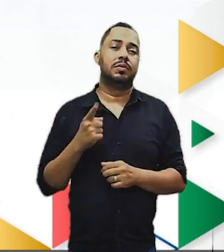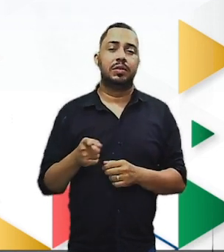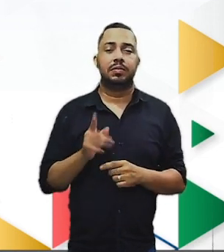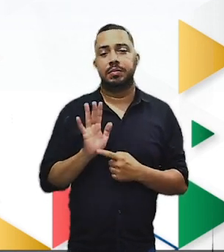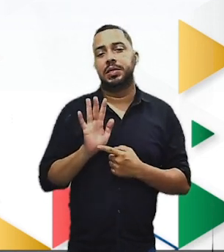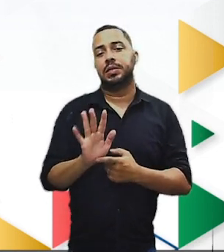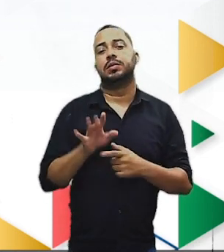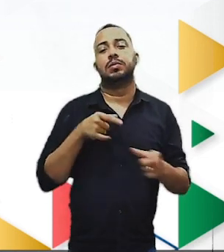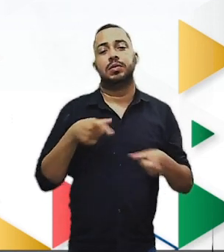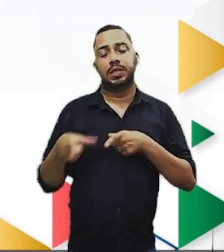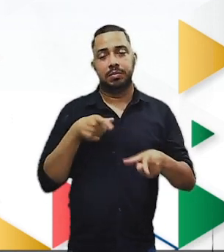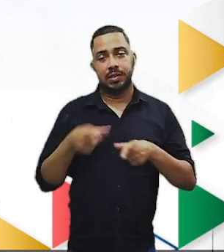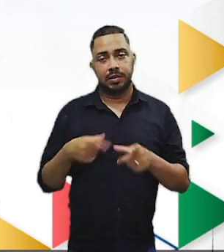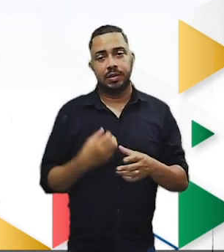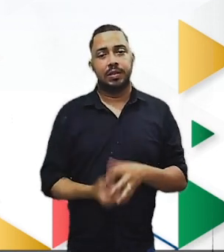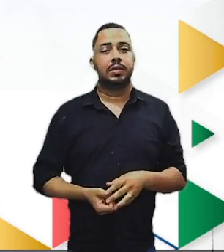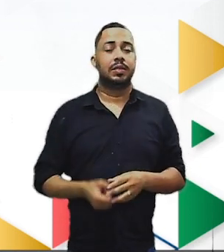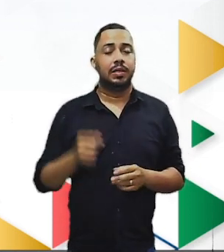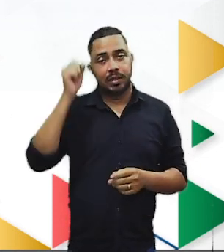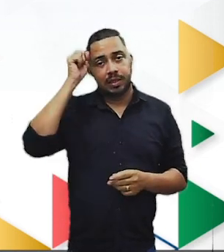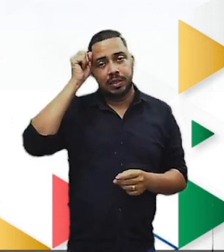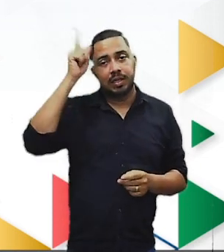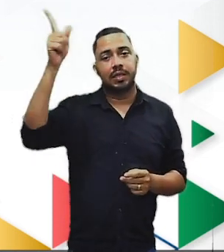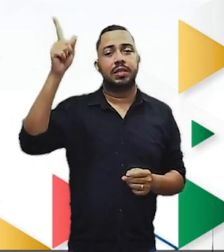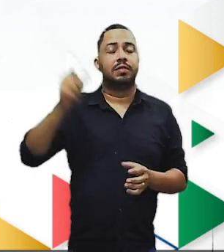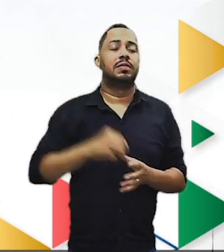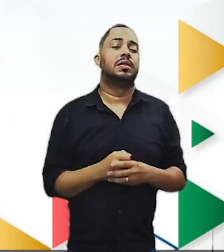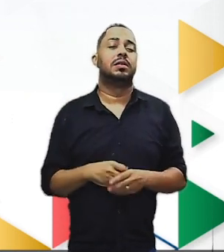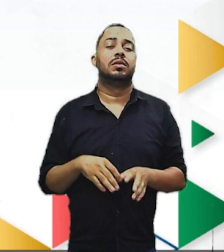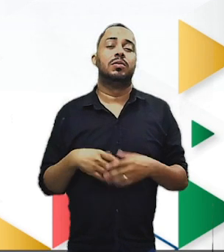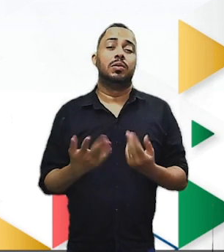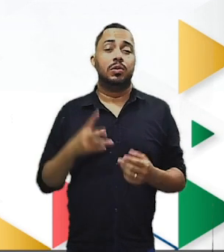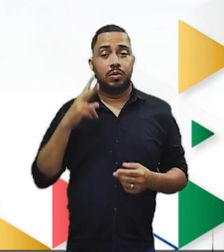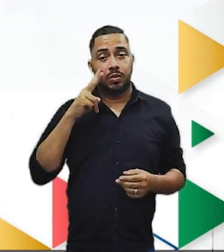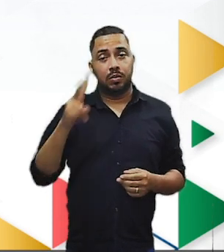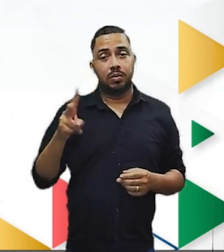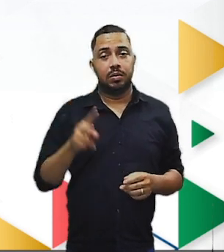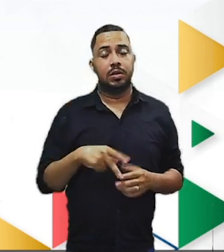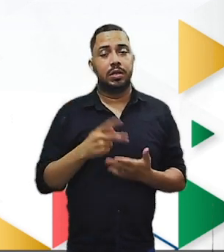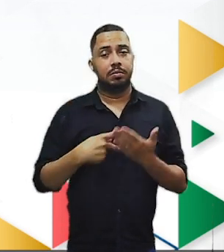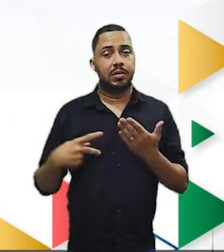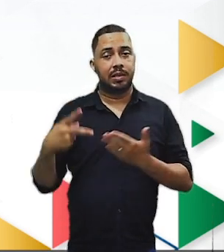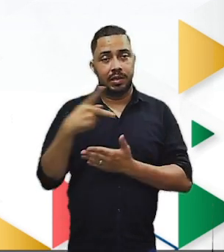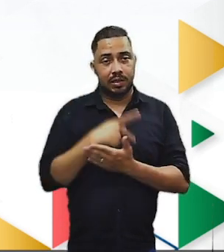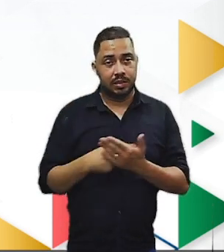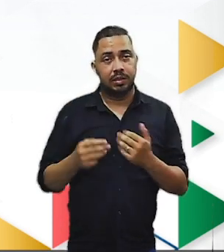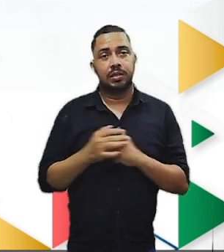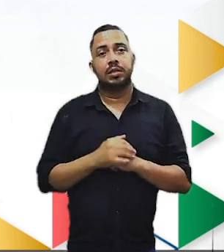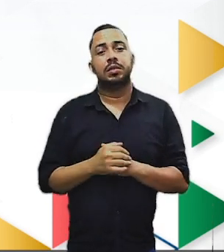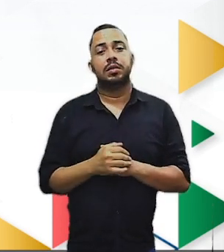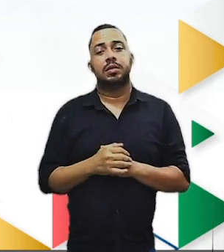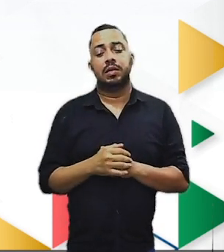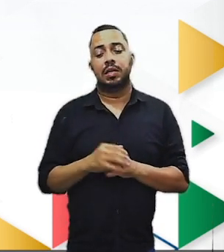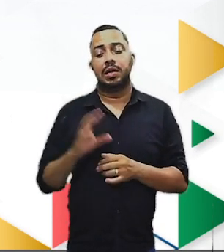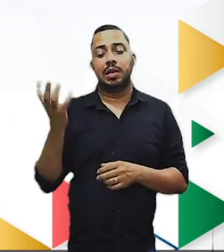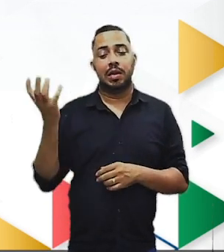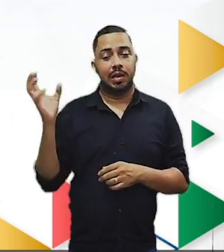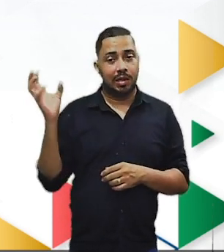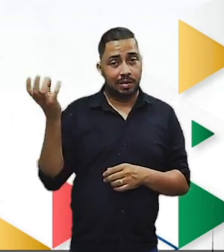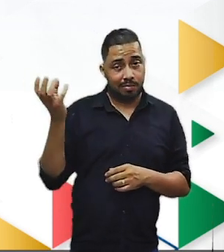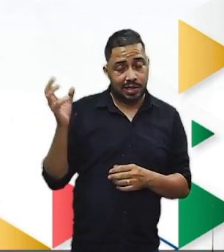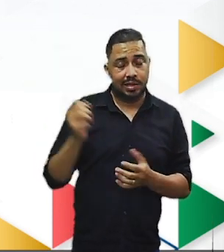um trabalho, a criatividade. Olhem só a própria imagem aqui, a criatividade, a lâmpada